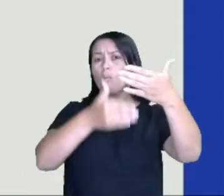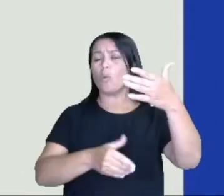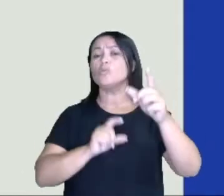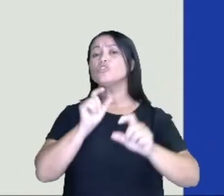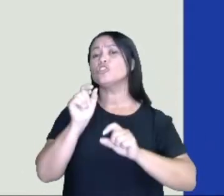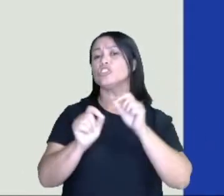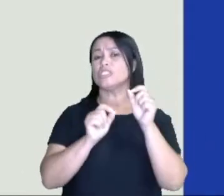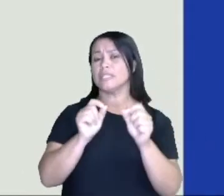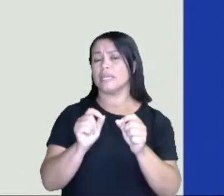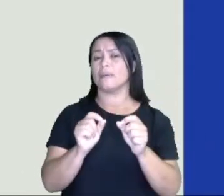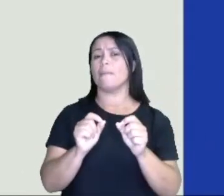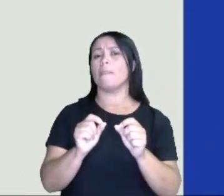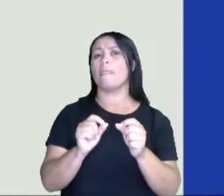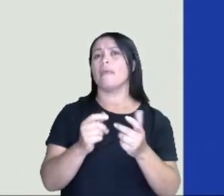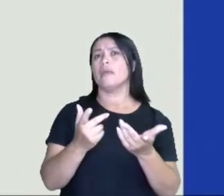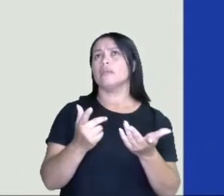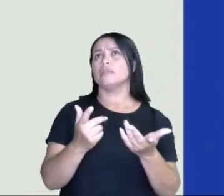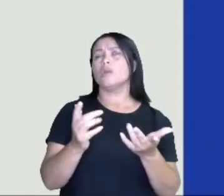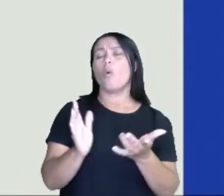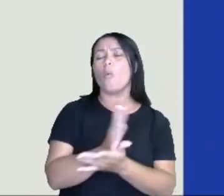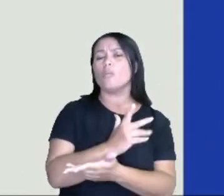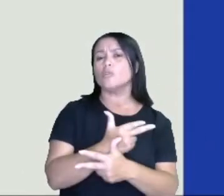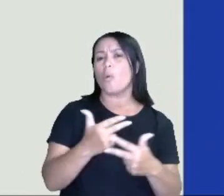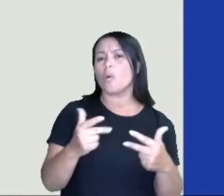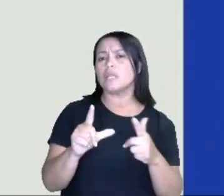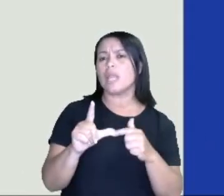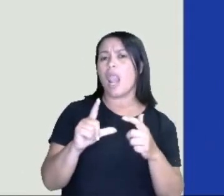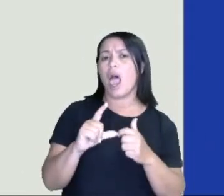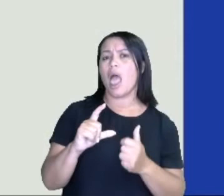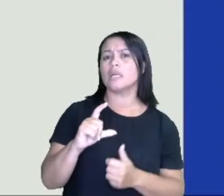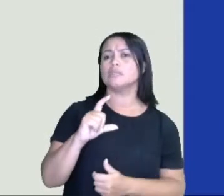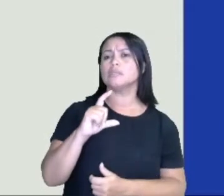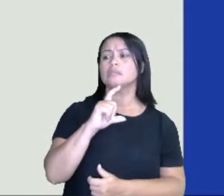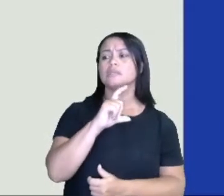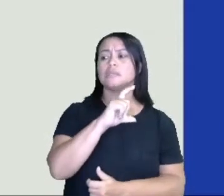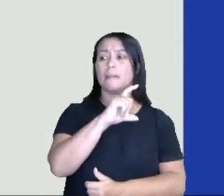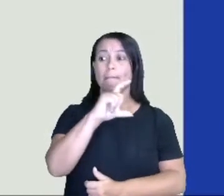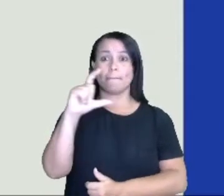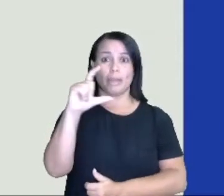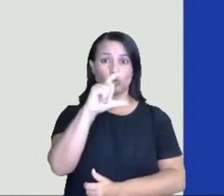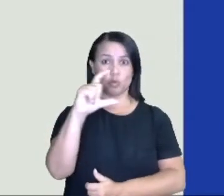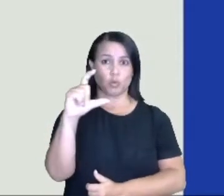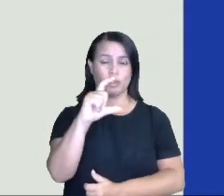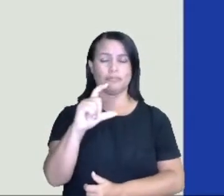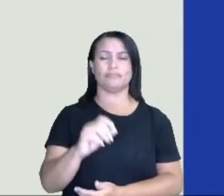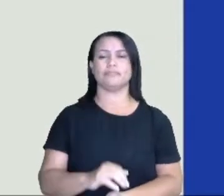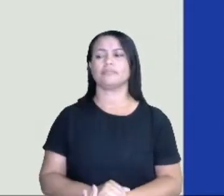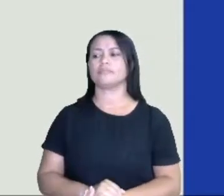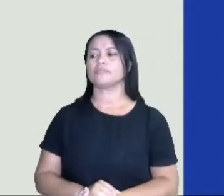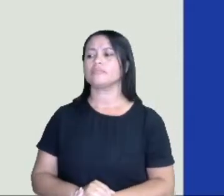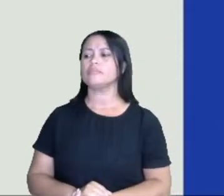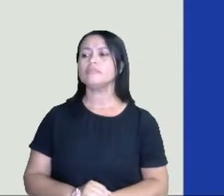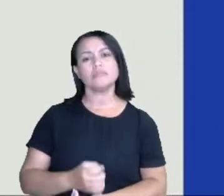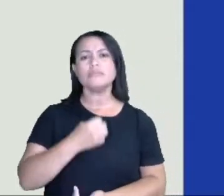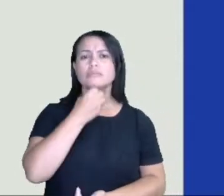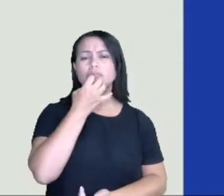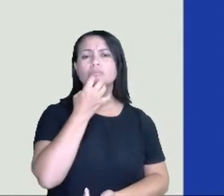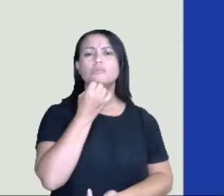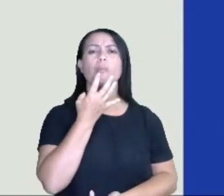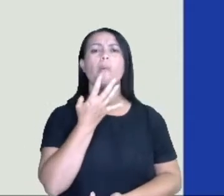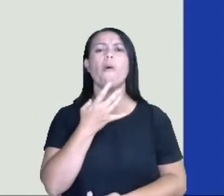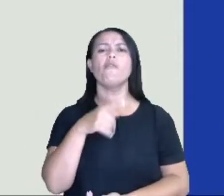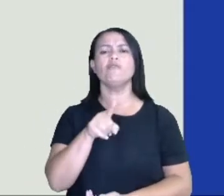de ocorrências da letra maiúscula. Na verdade, todos os exemplos de ocorrência de letras maiúsculas. É muito